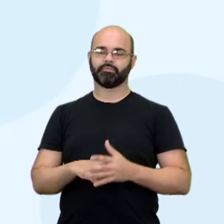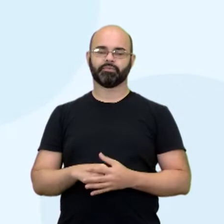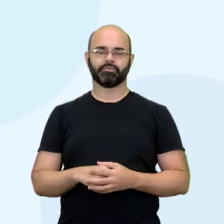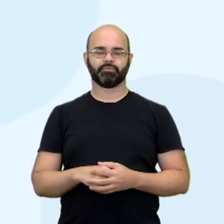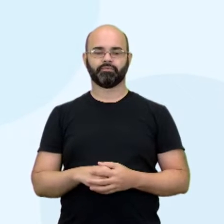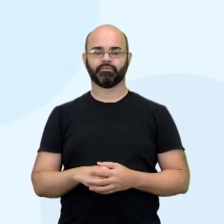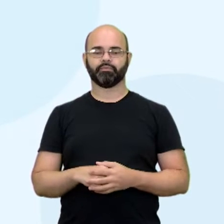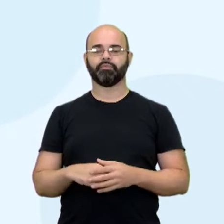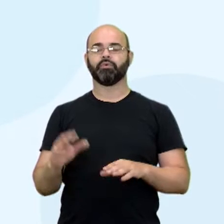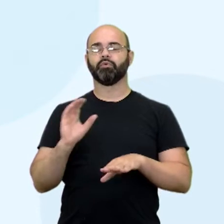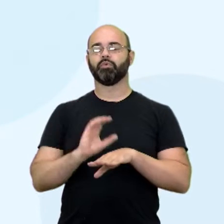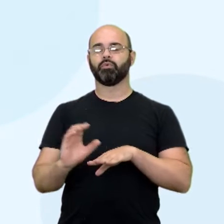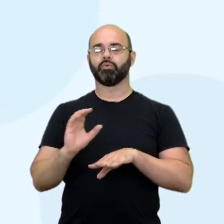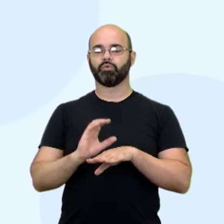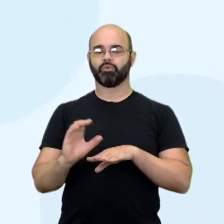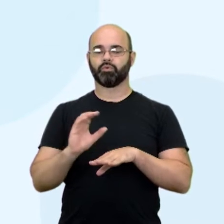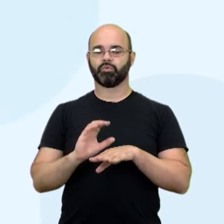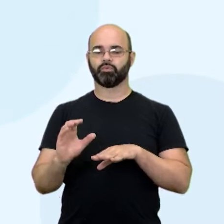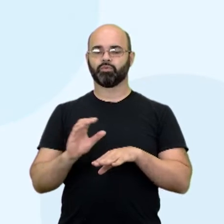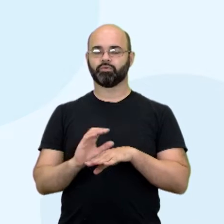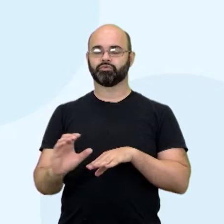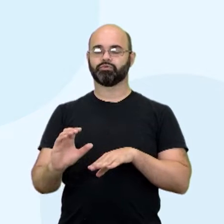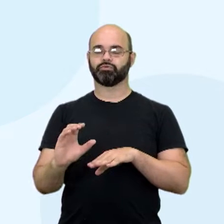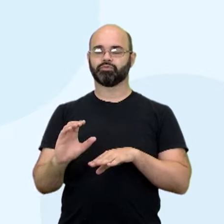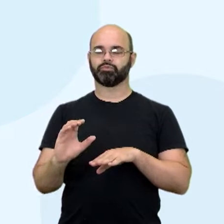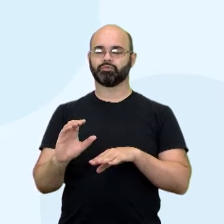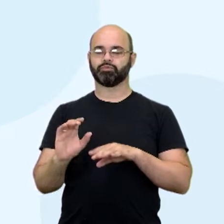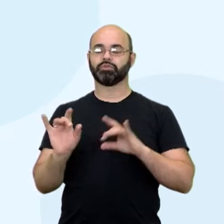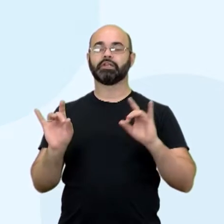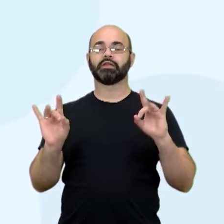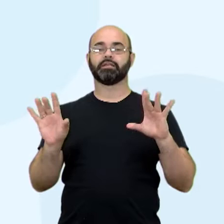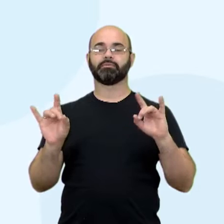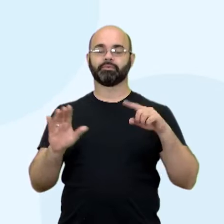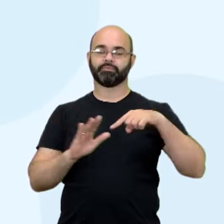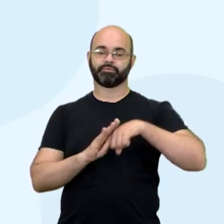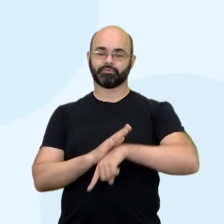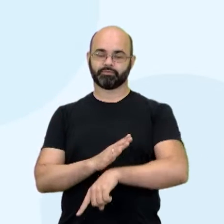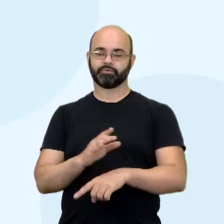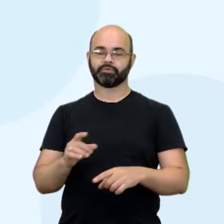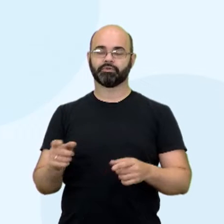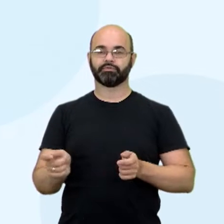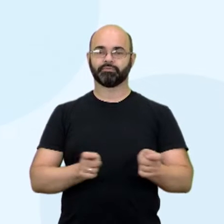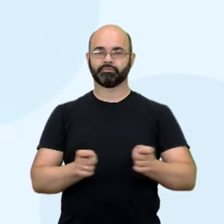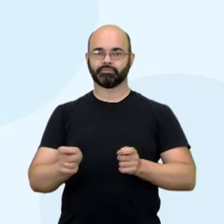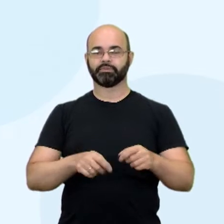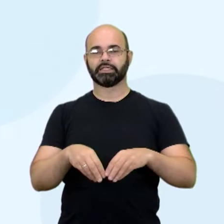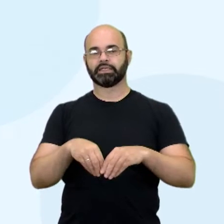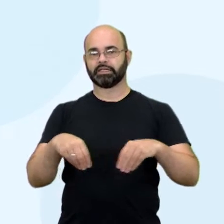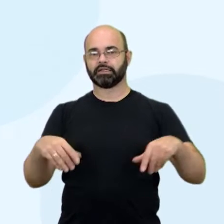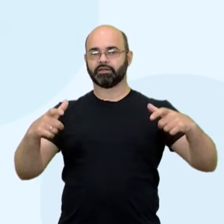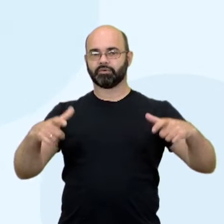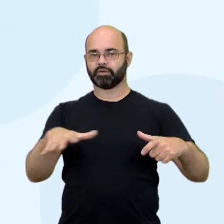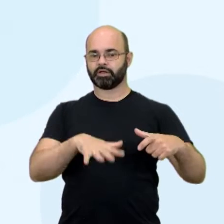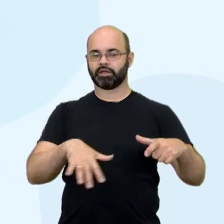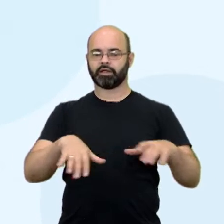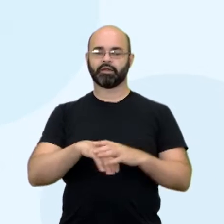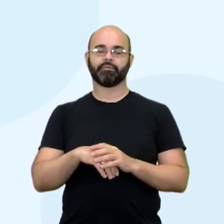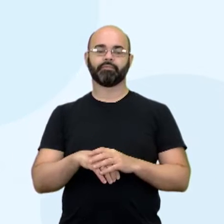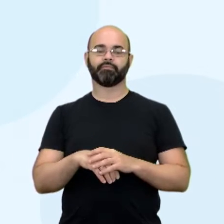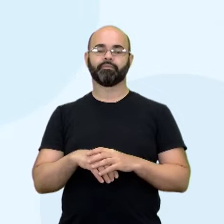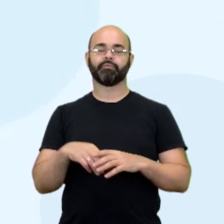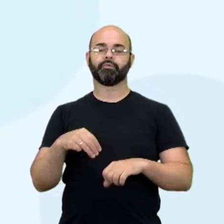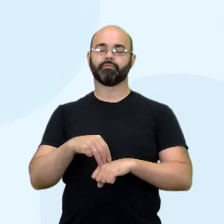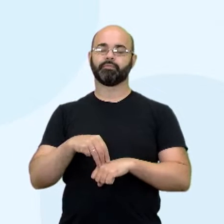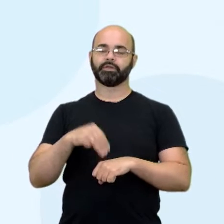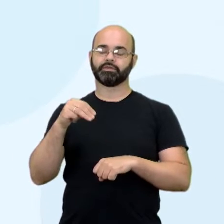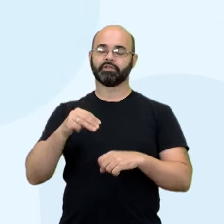especialização em análise ambiental e gestão do território. Programa de mestrado em estudos